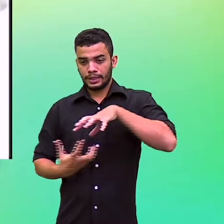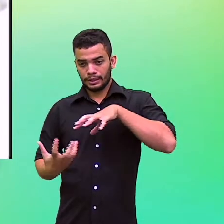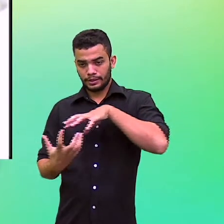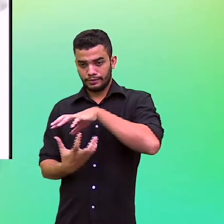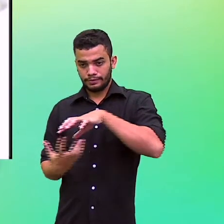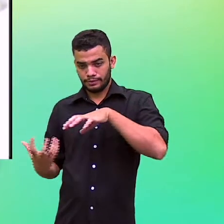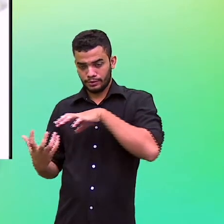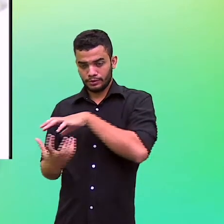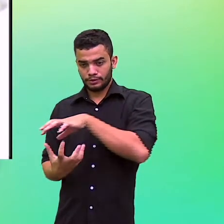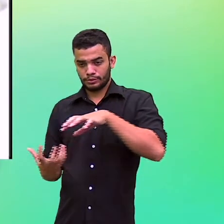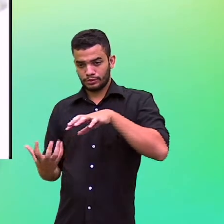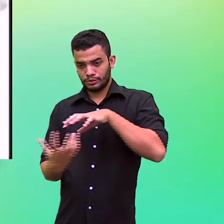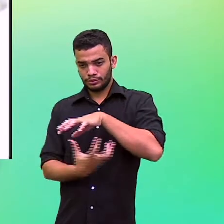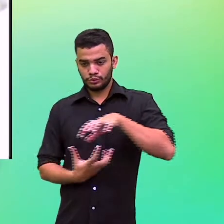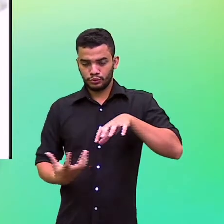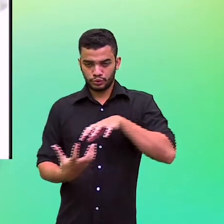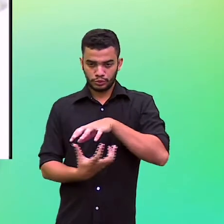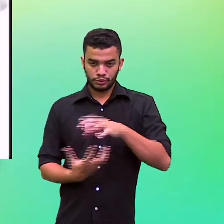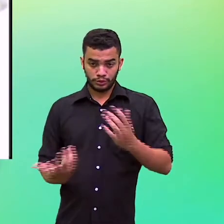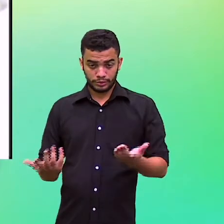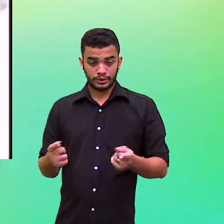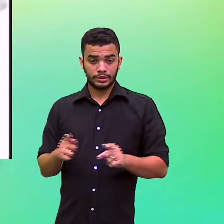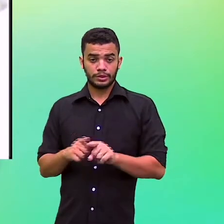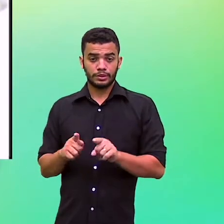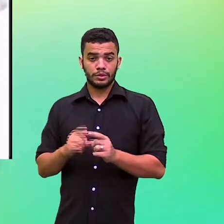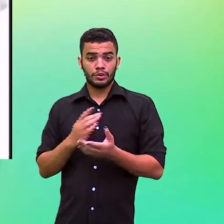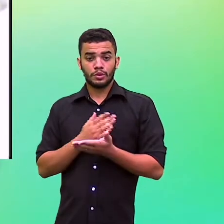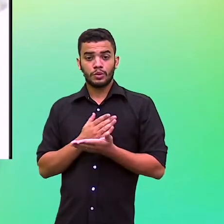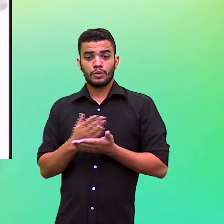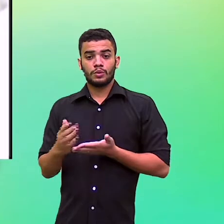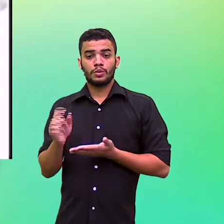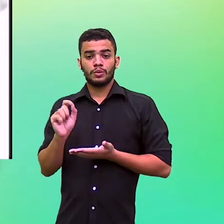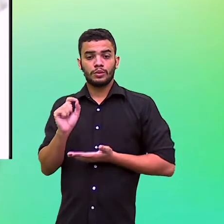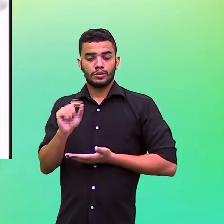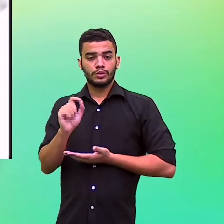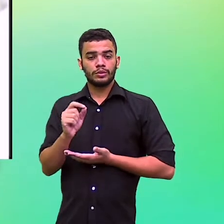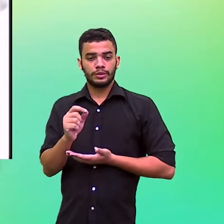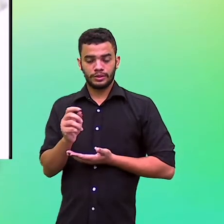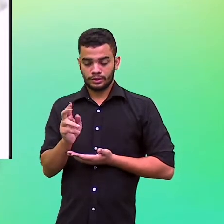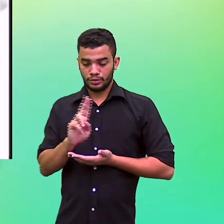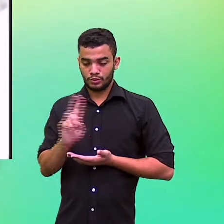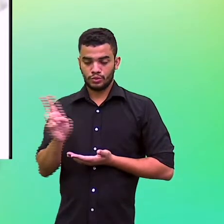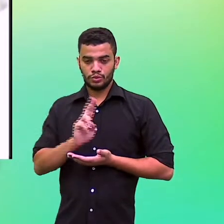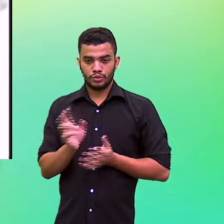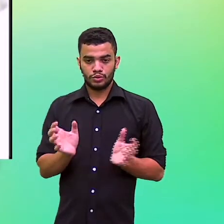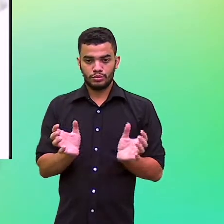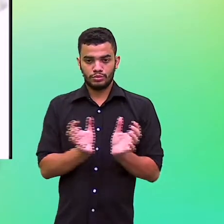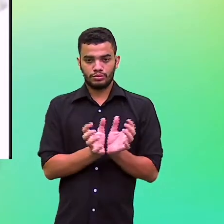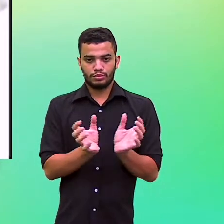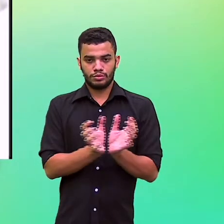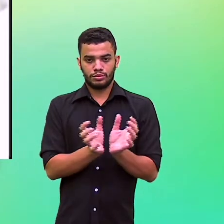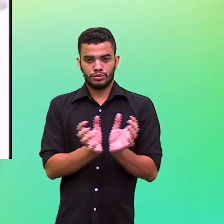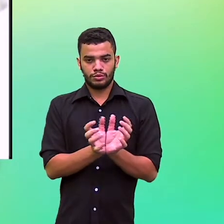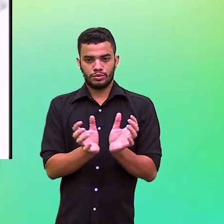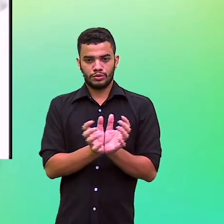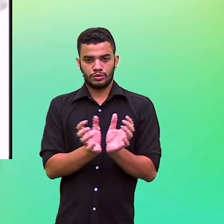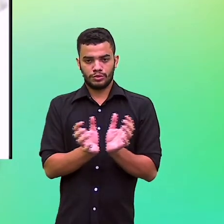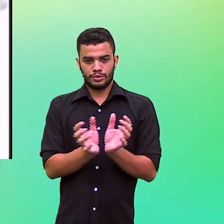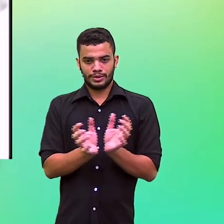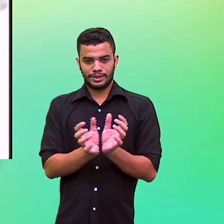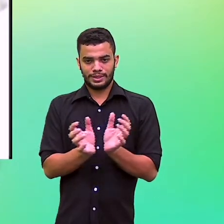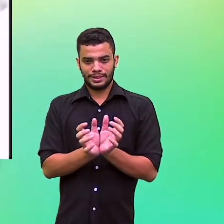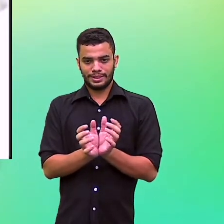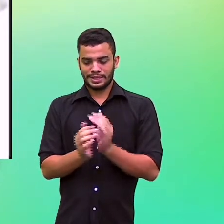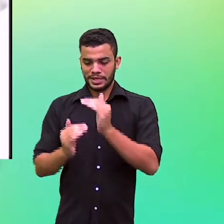regenciais, esses partidos receberam o nome de partido regressista e partido progressista.